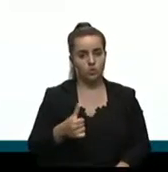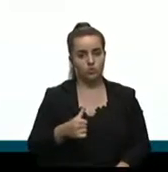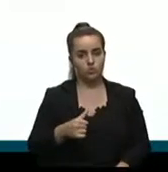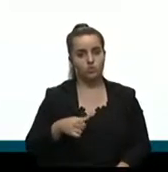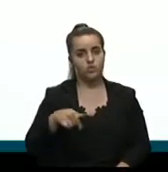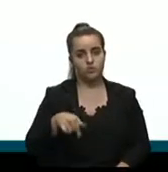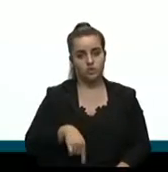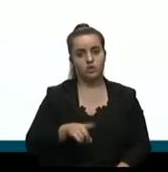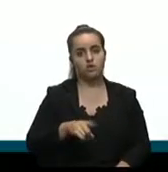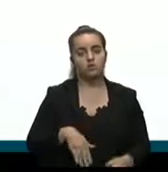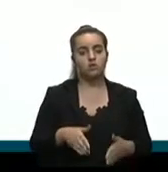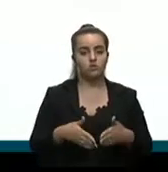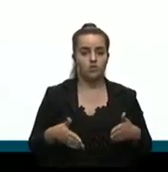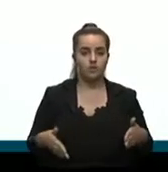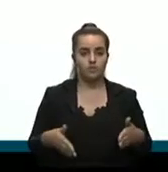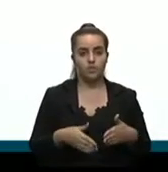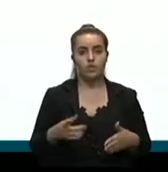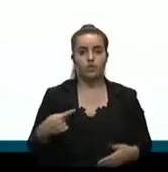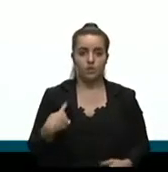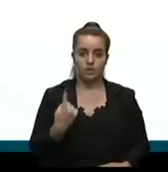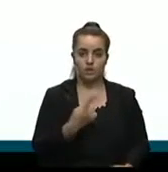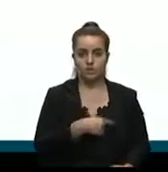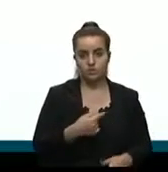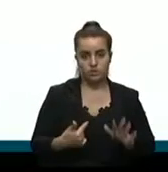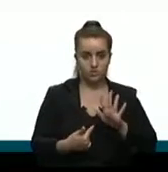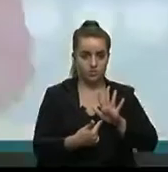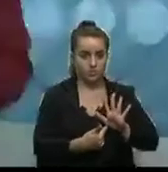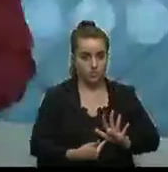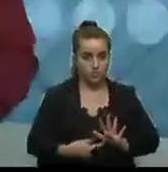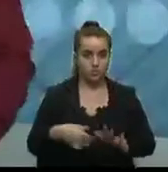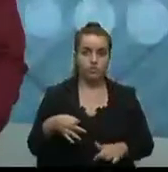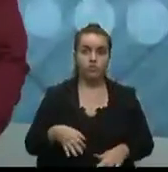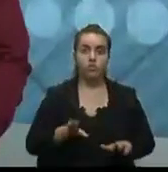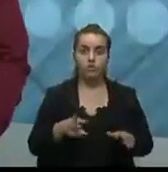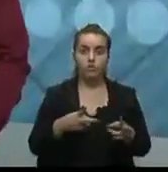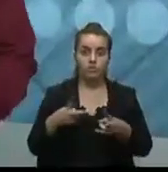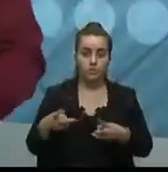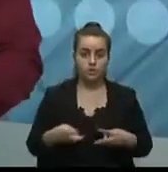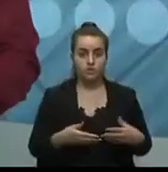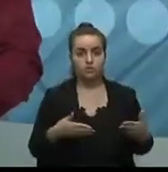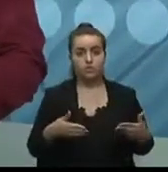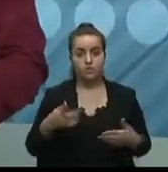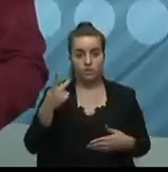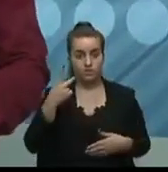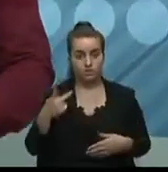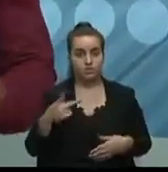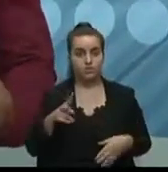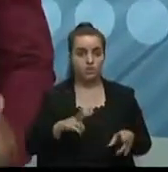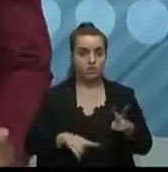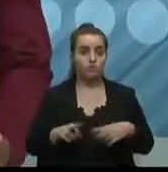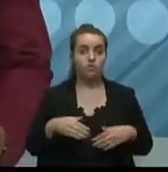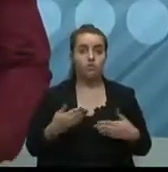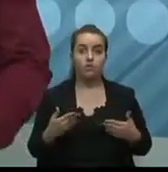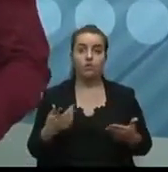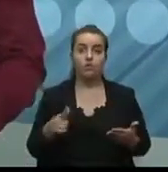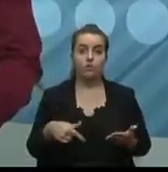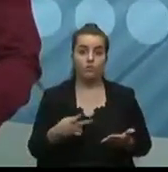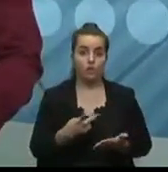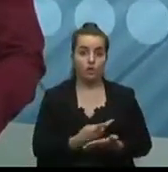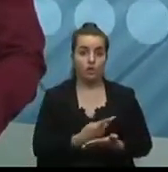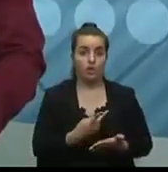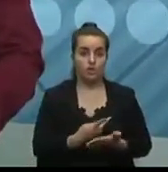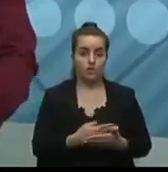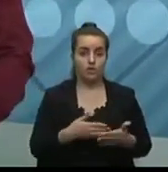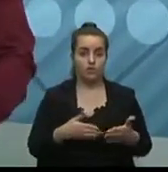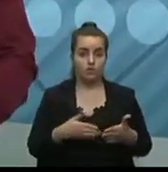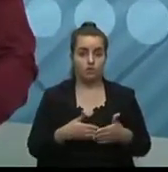e esse é o tamanho da nossa amostra. Então, perceba aqui que para determinar o erro máximo e para